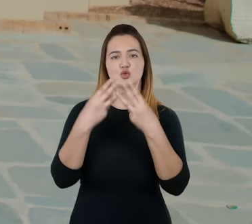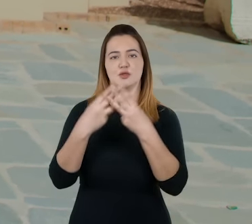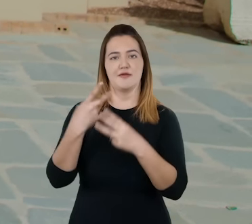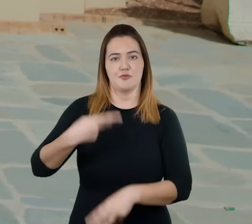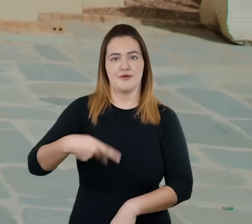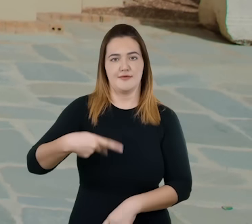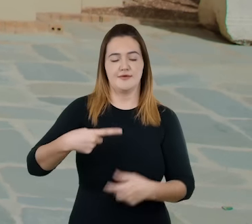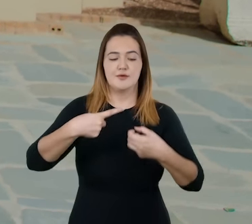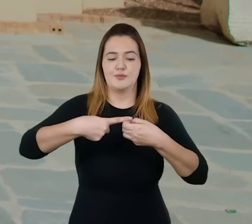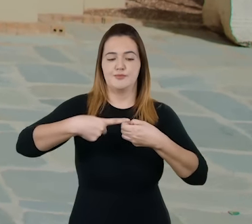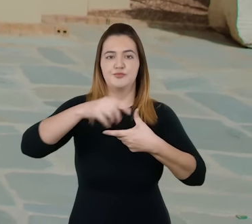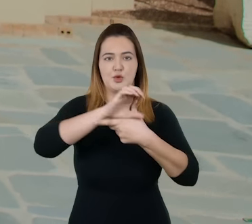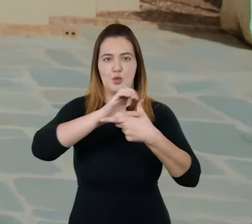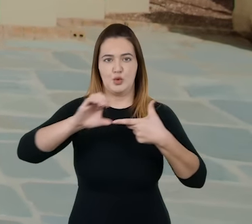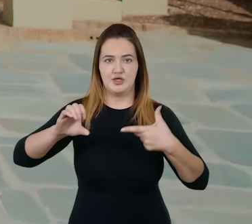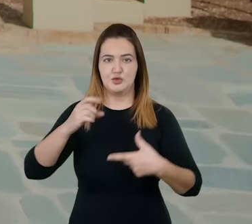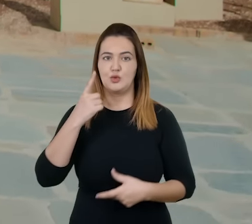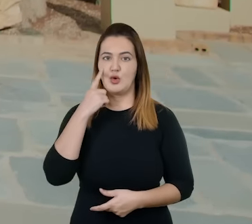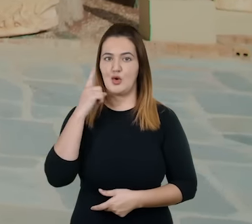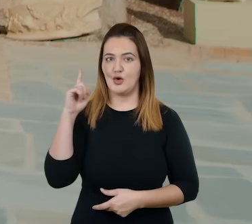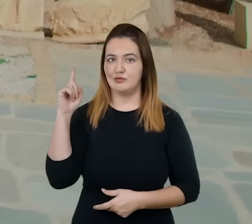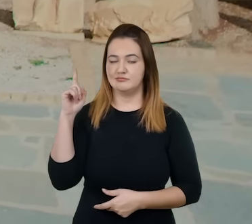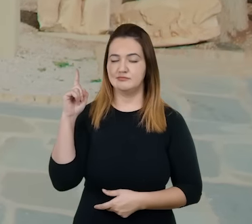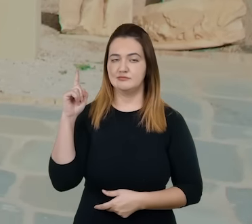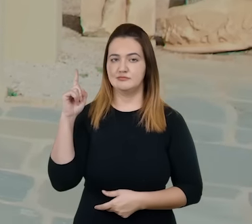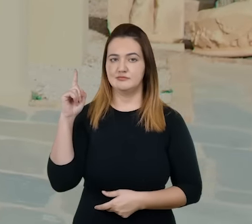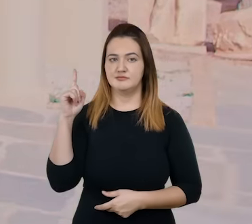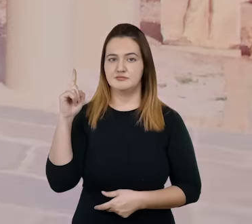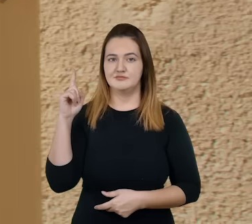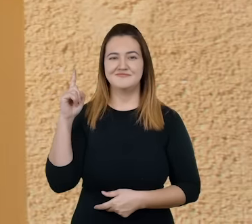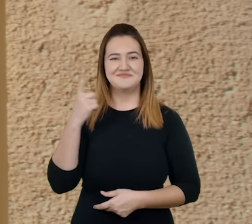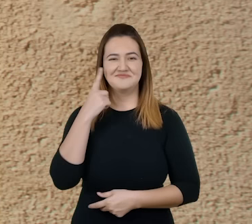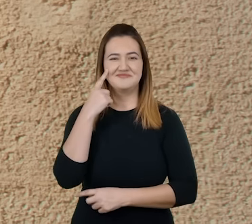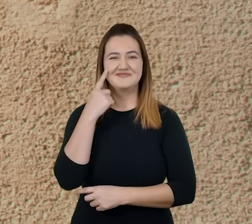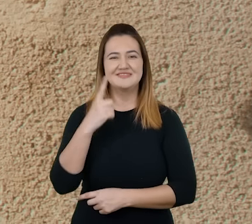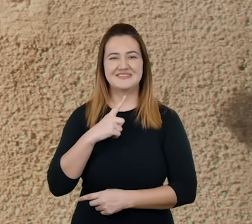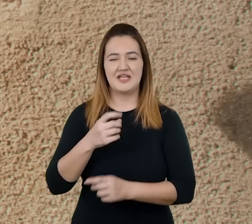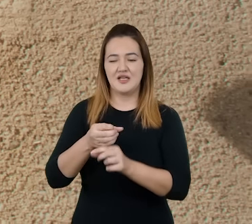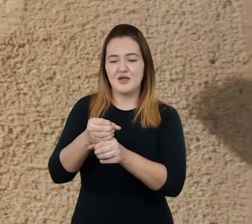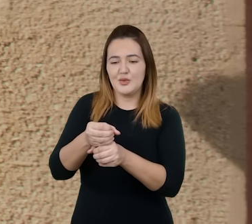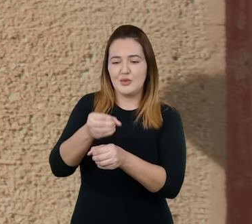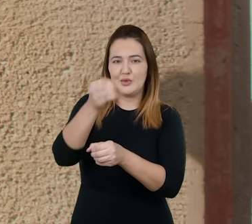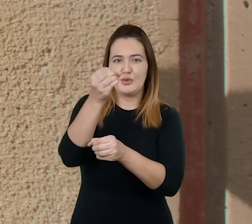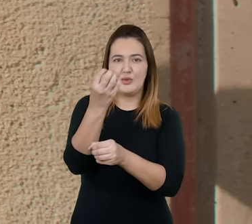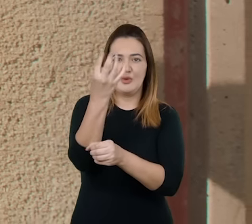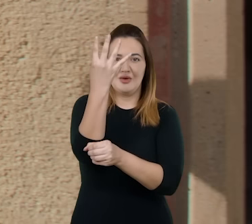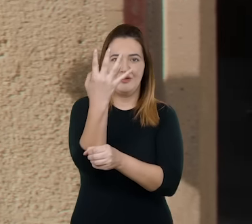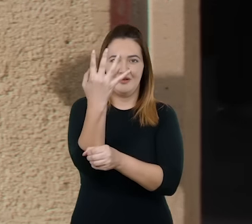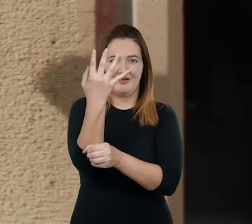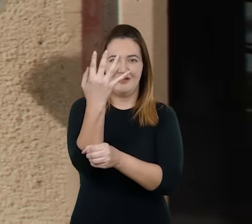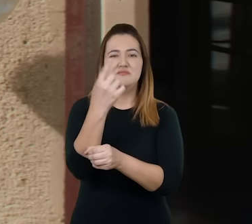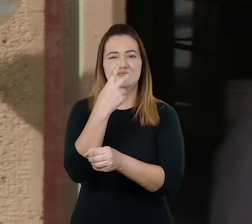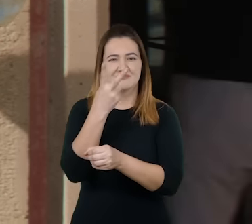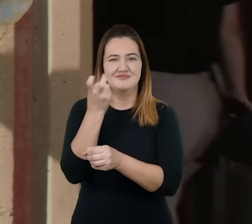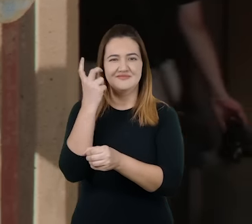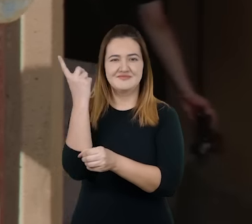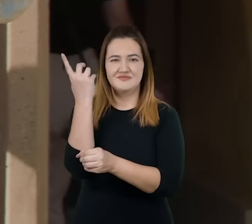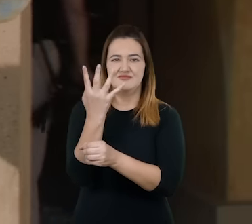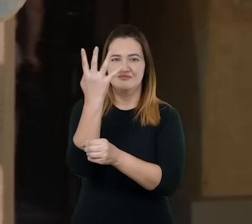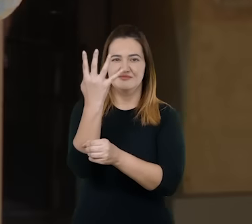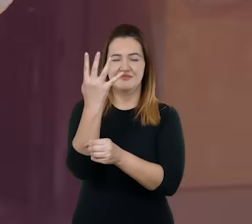na cidade de Corinto. Primeiro foi essa coluna, onde você tem aqui a escultura da menorá, que você pode